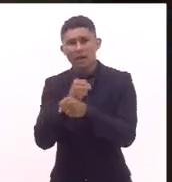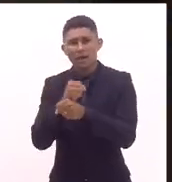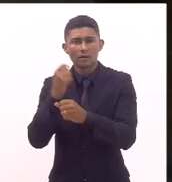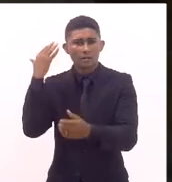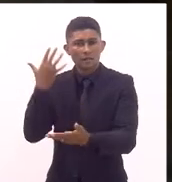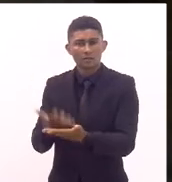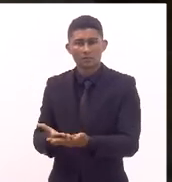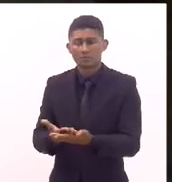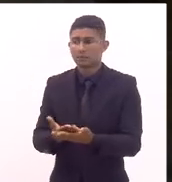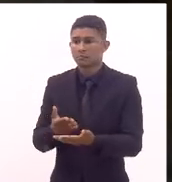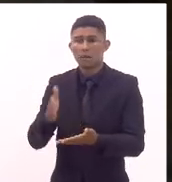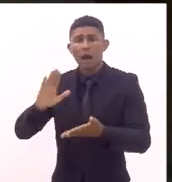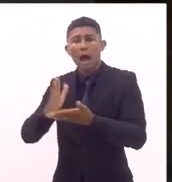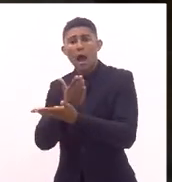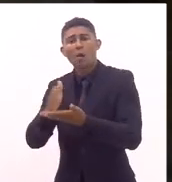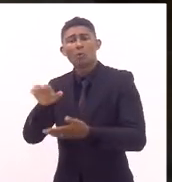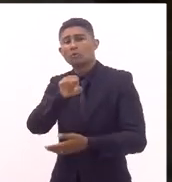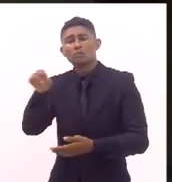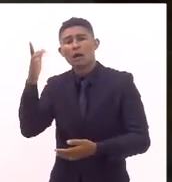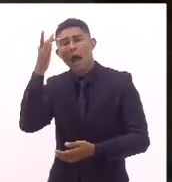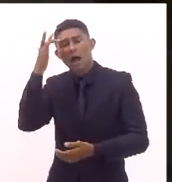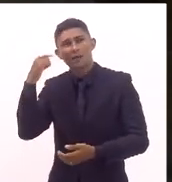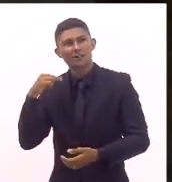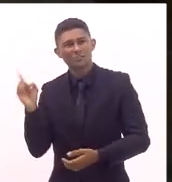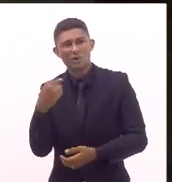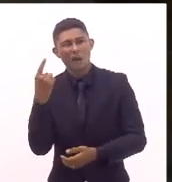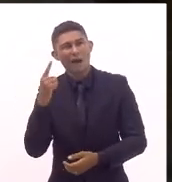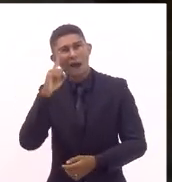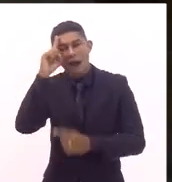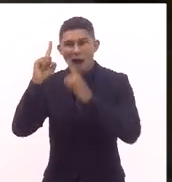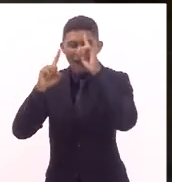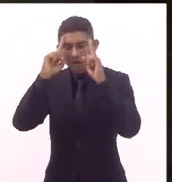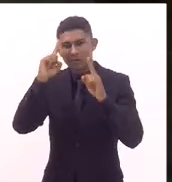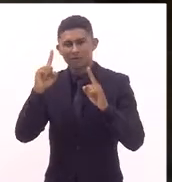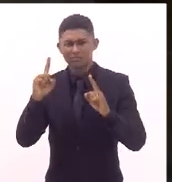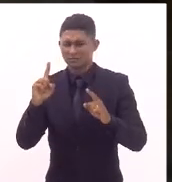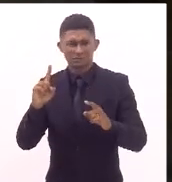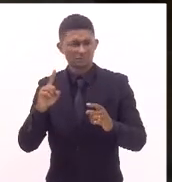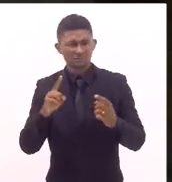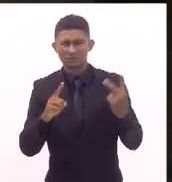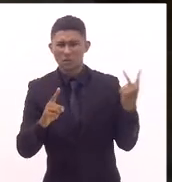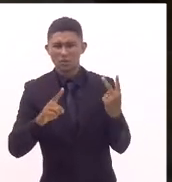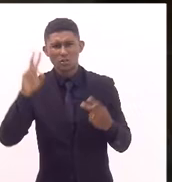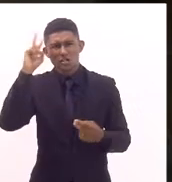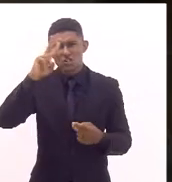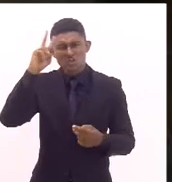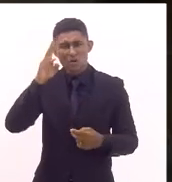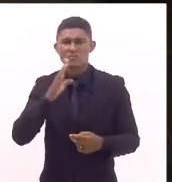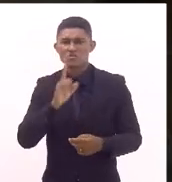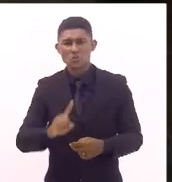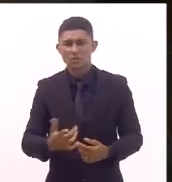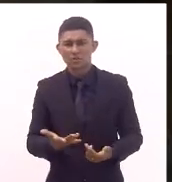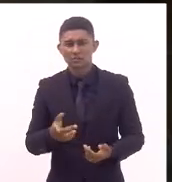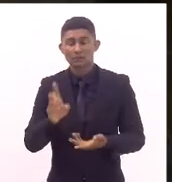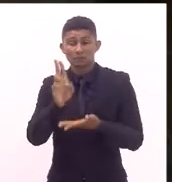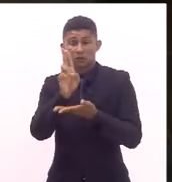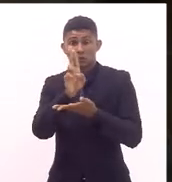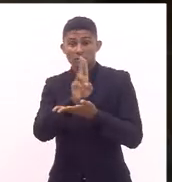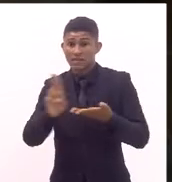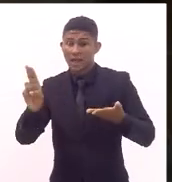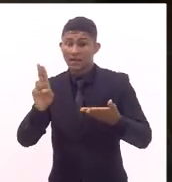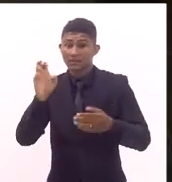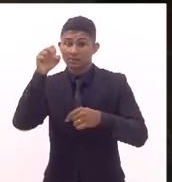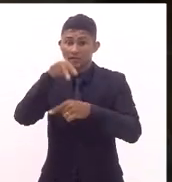pessoal para encaixa está inventando a roda não conhece a nossa história vai para Universidade mas lá não tem